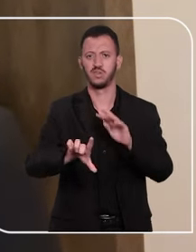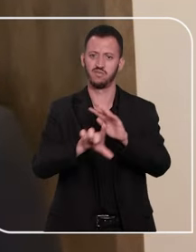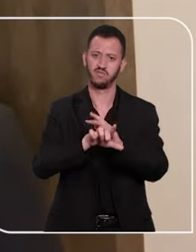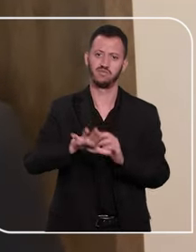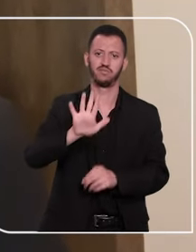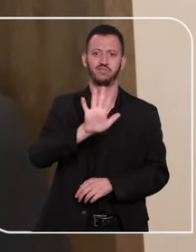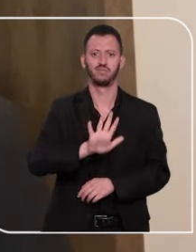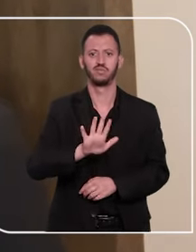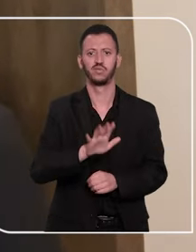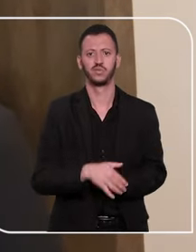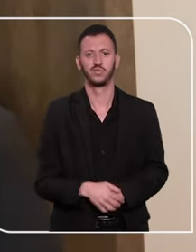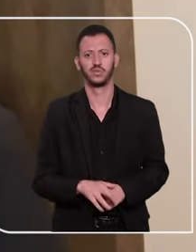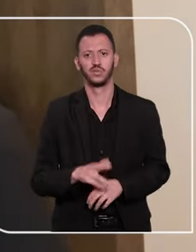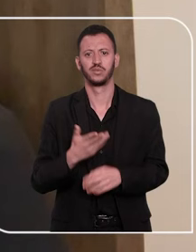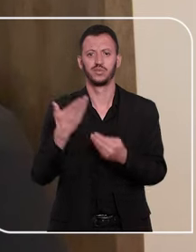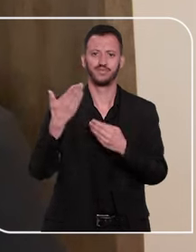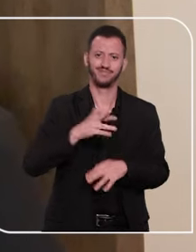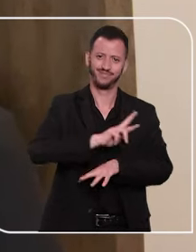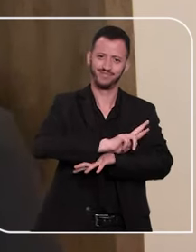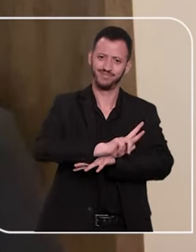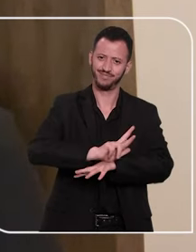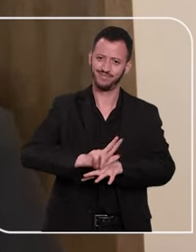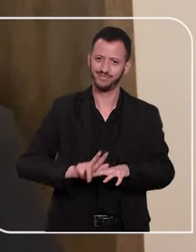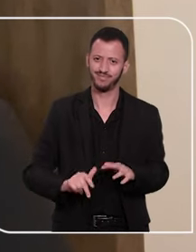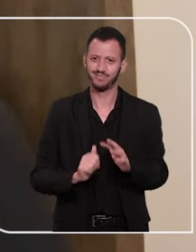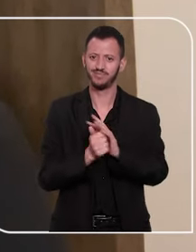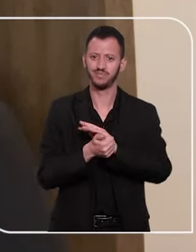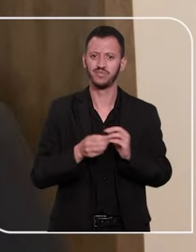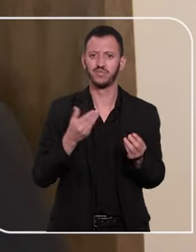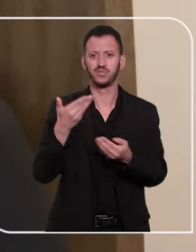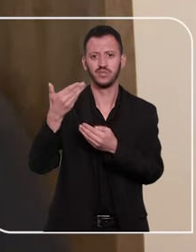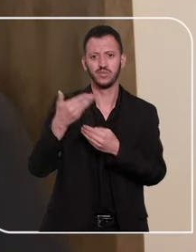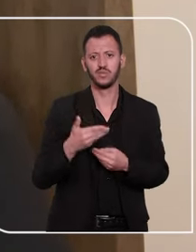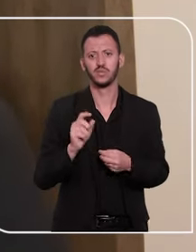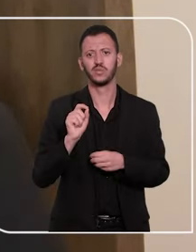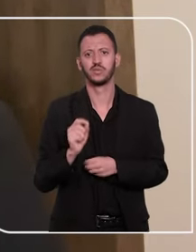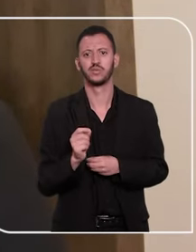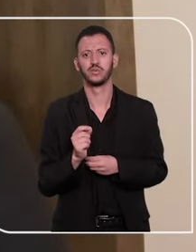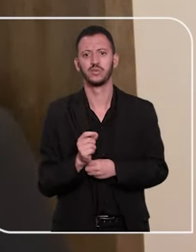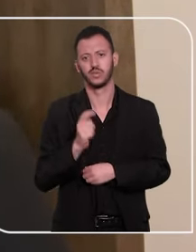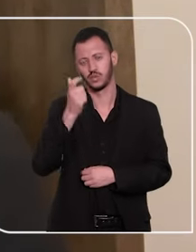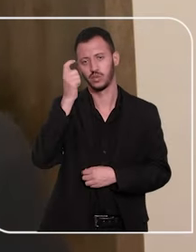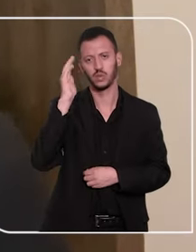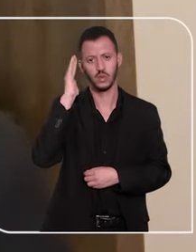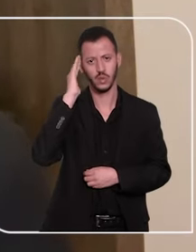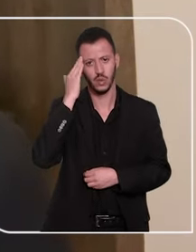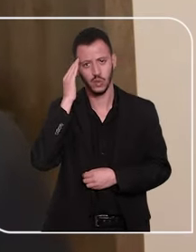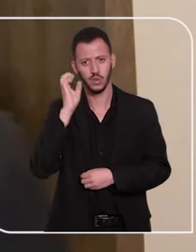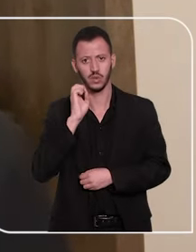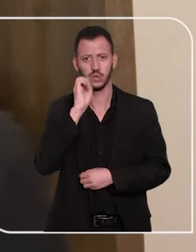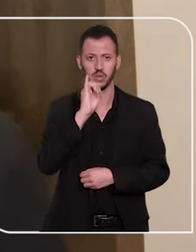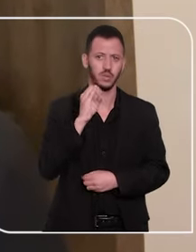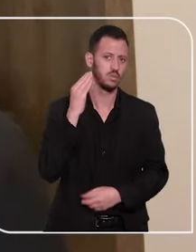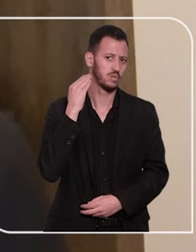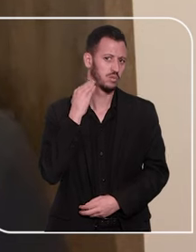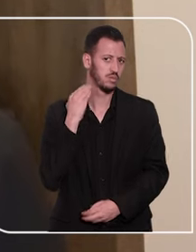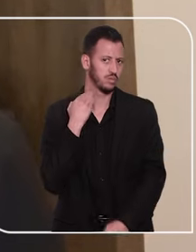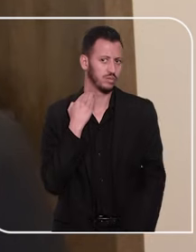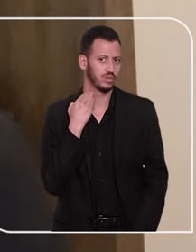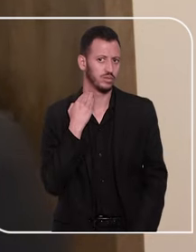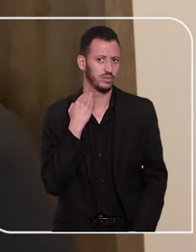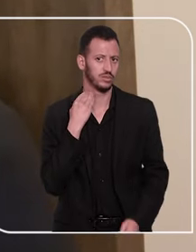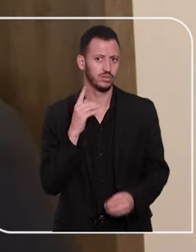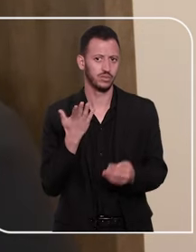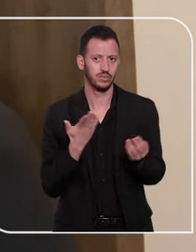geral Mas é claro que ele traz vários parâmetros que nos faz compreender que se o